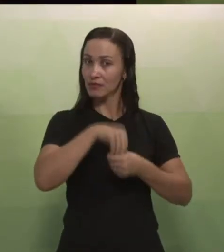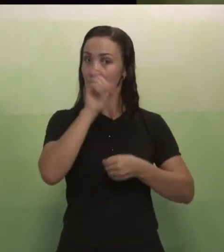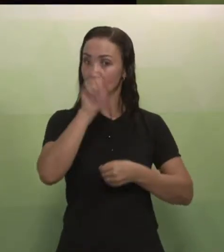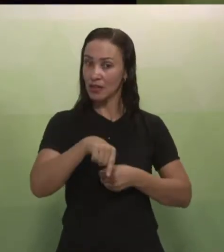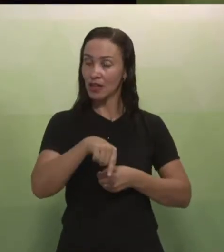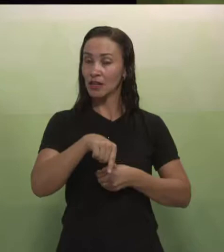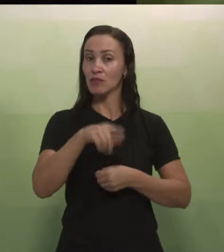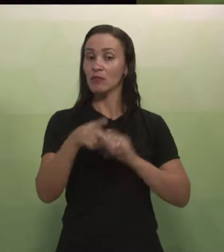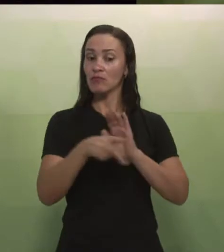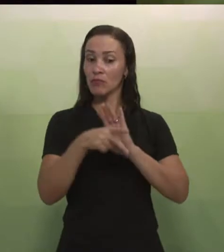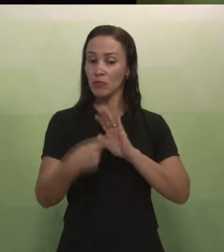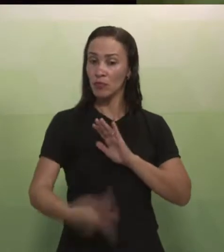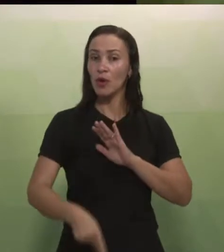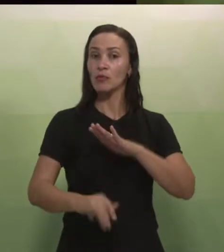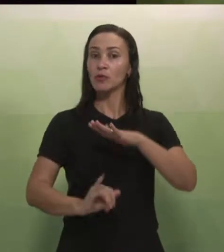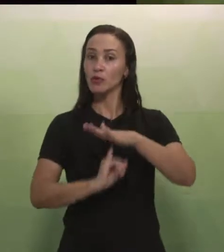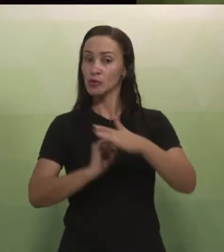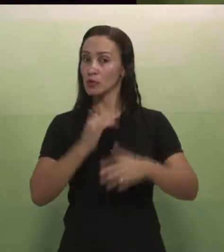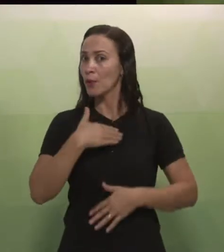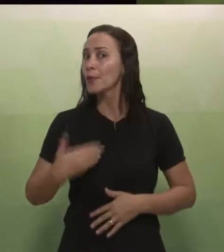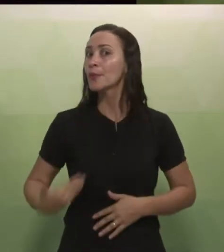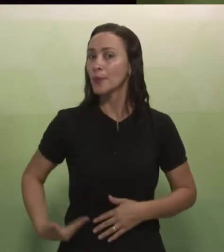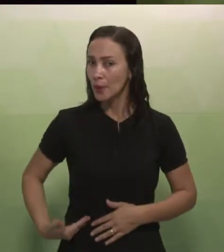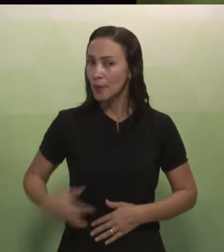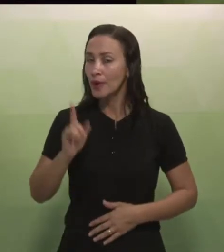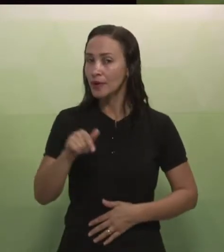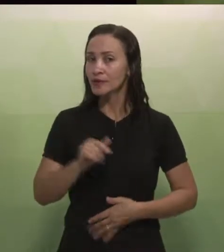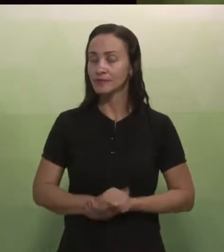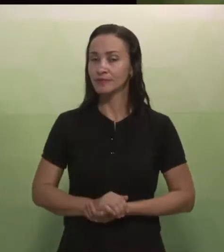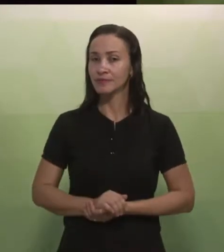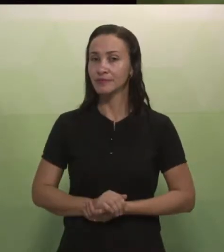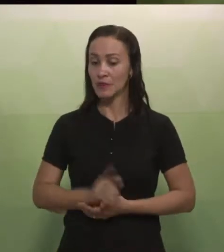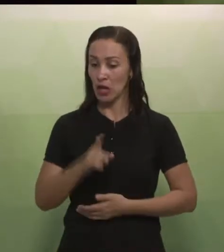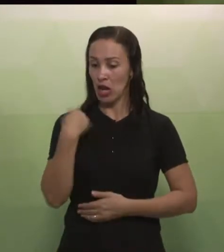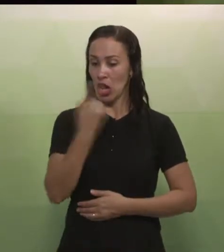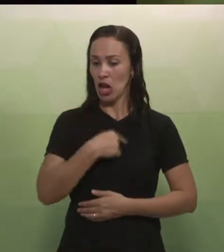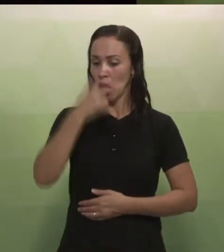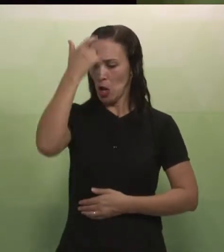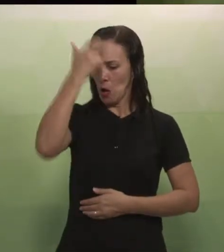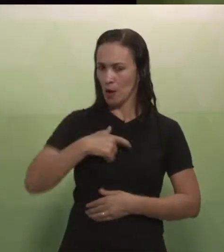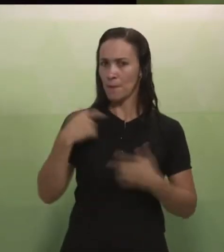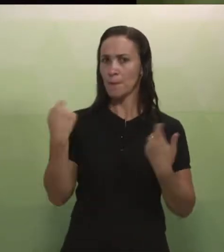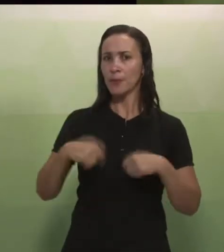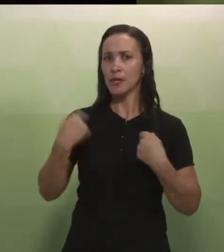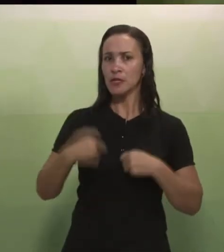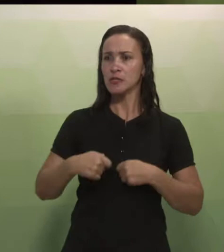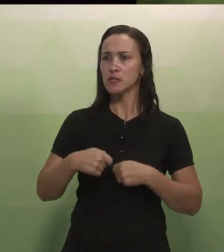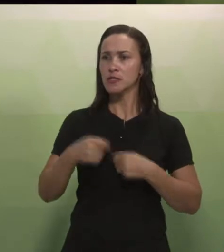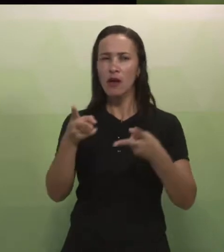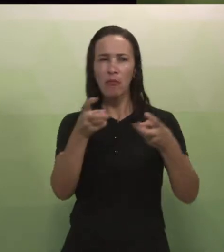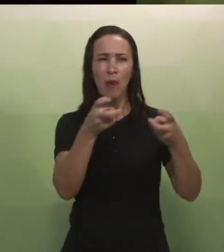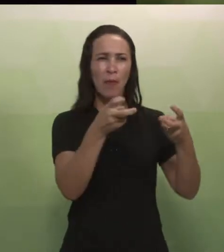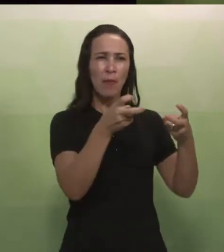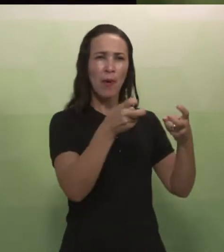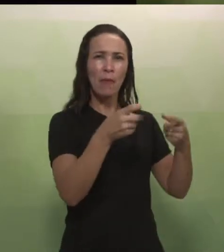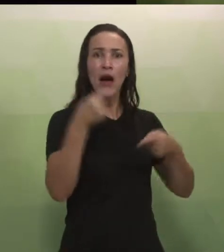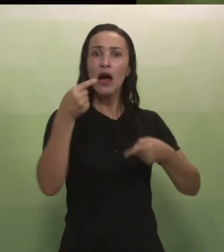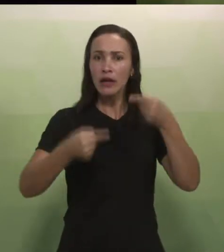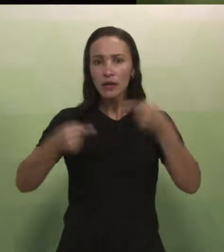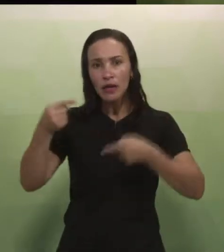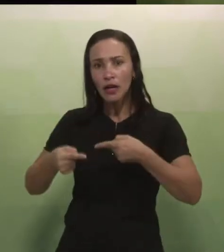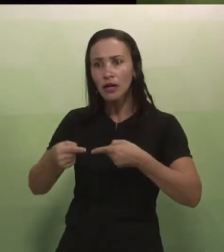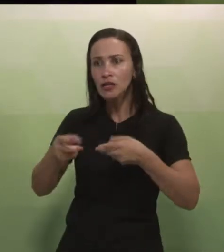pública, nós temos por obrigação de ter uma postura crítica frente à realidade